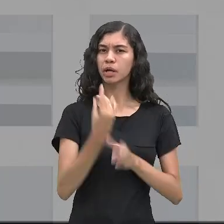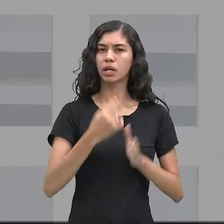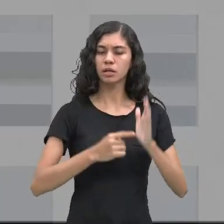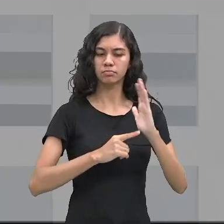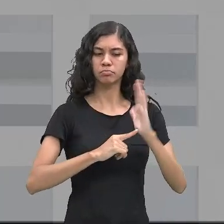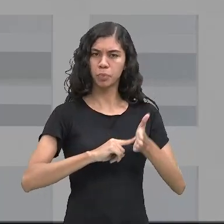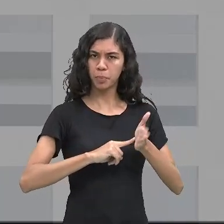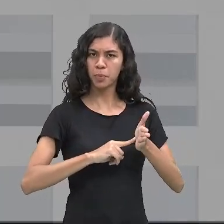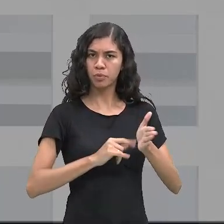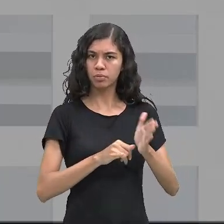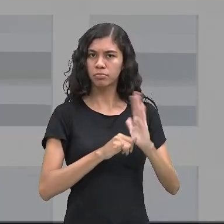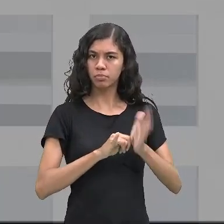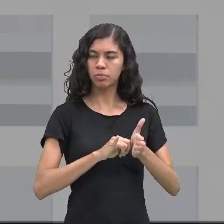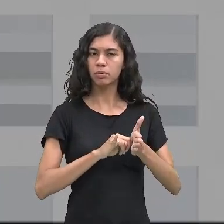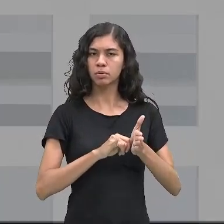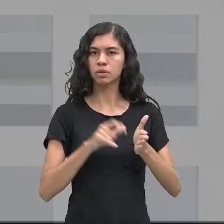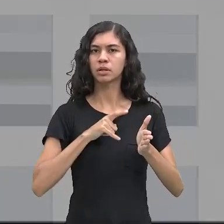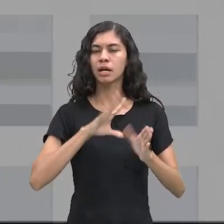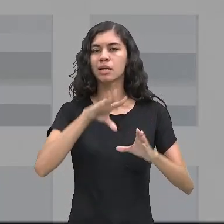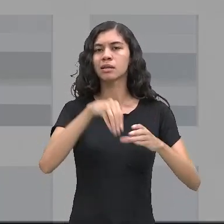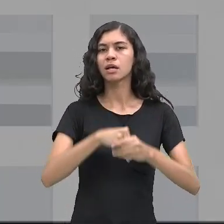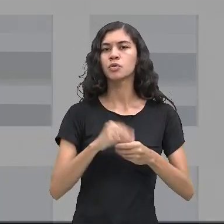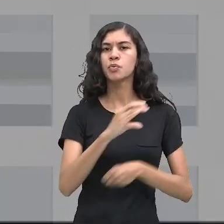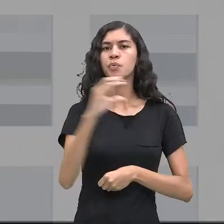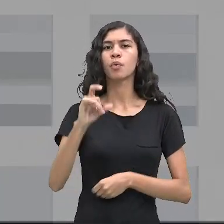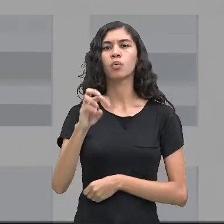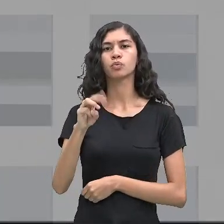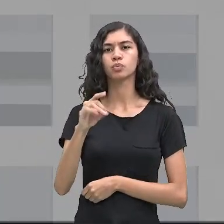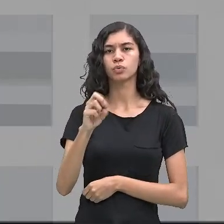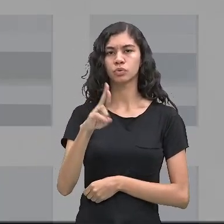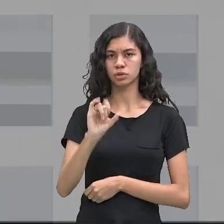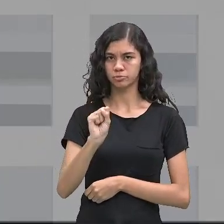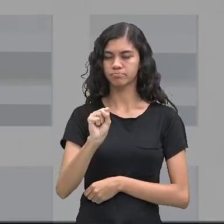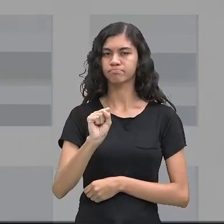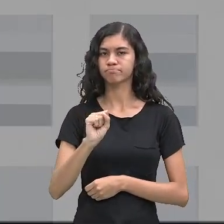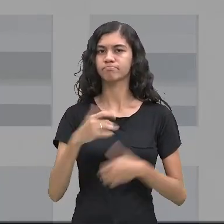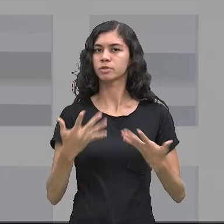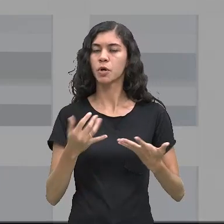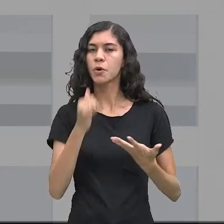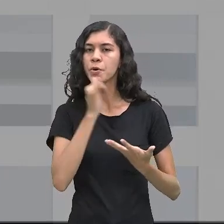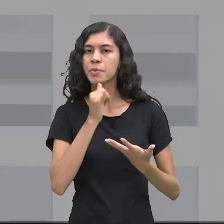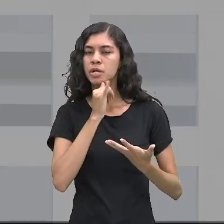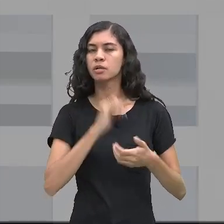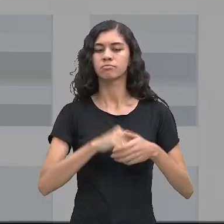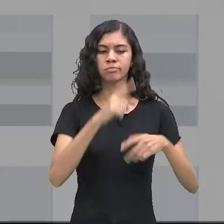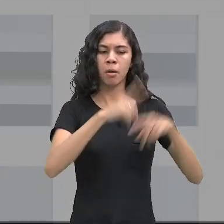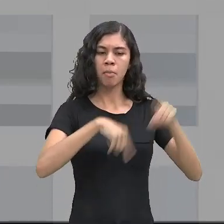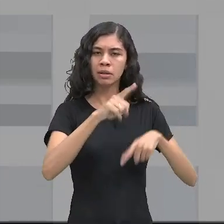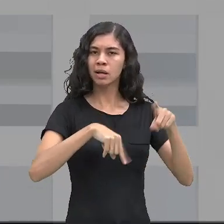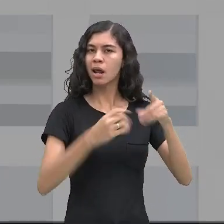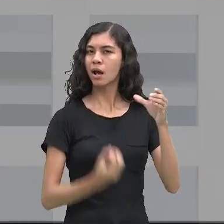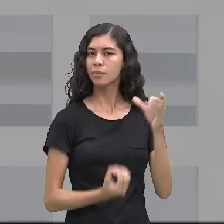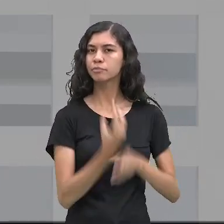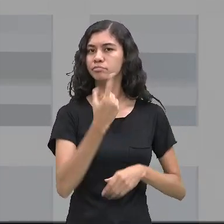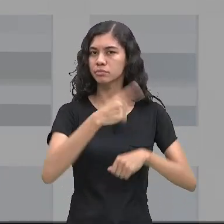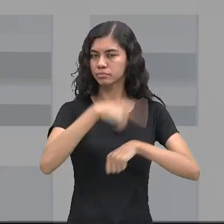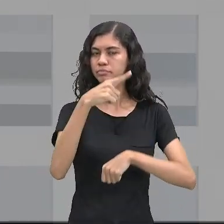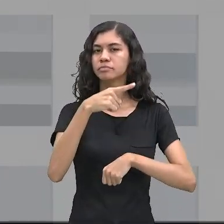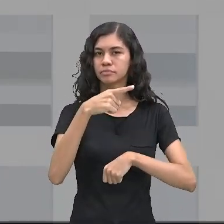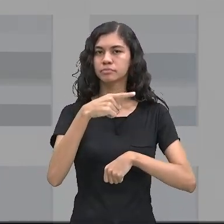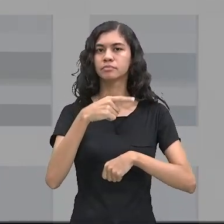construído de condutores. E esses condutores, naturalmente, do material que eles são constituídos,